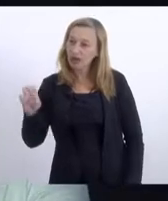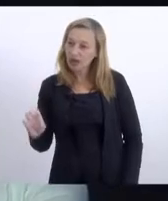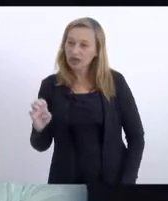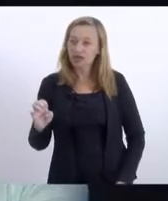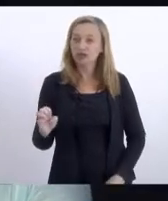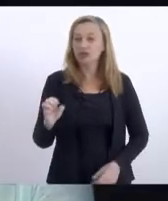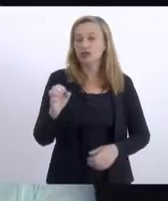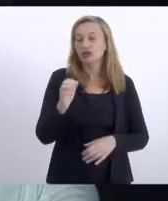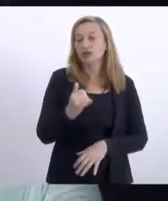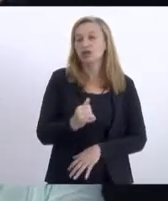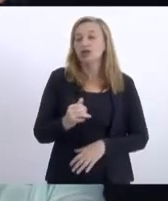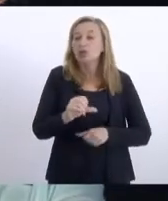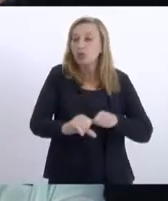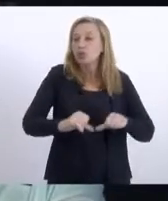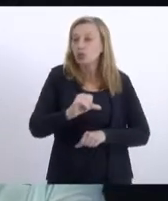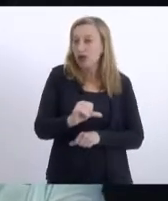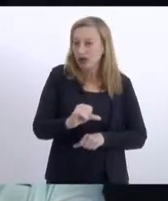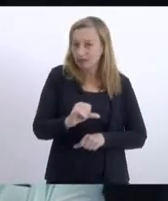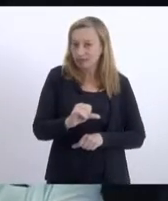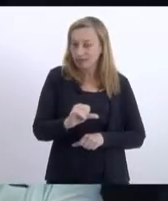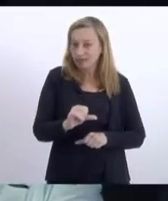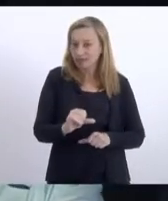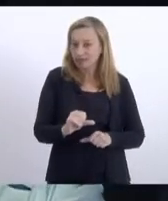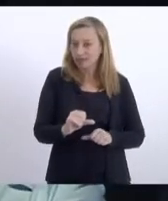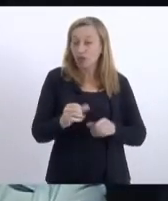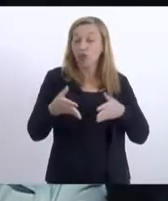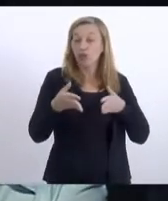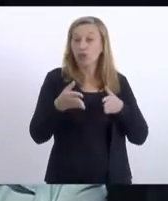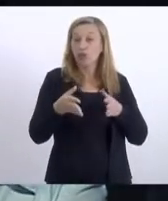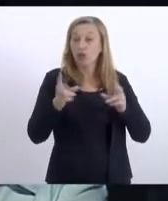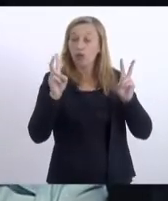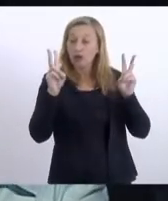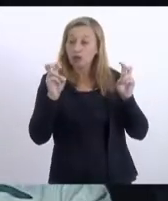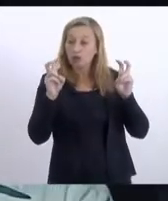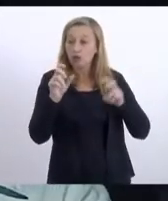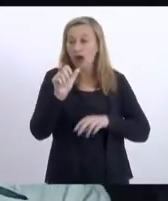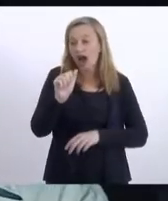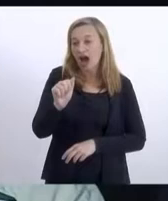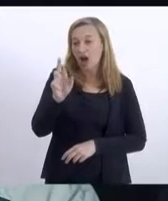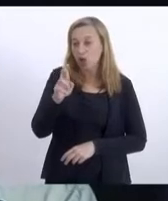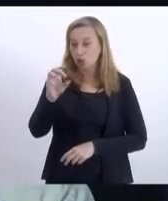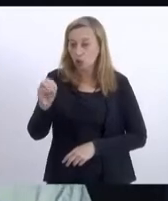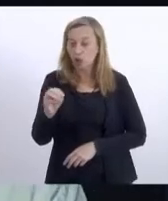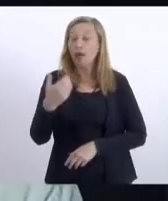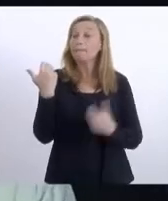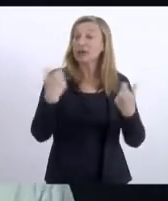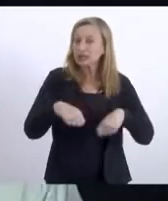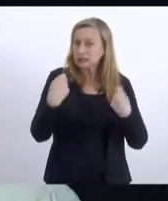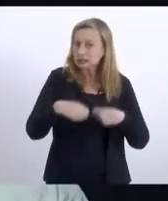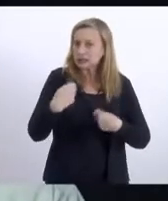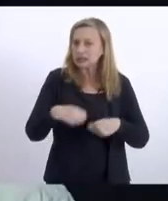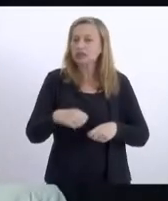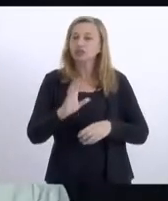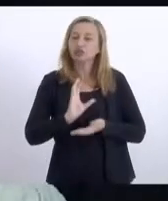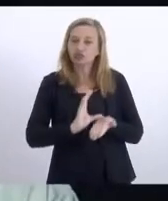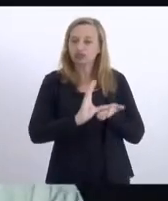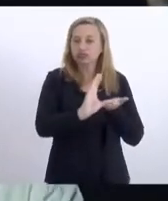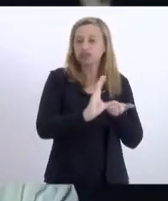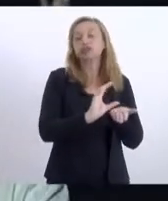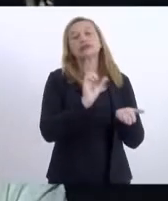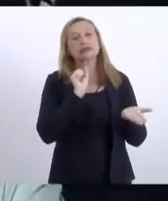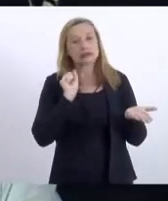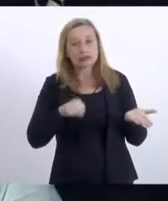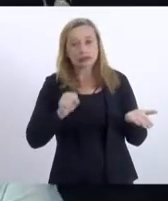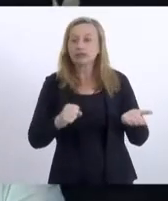mudar o cenário do agro. E nós precisamos muito de recursos